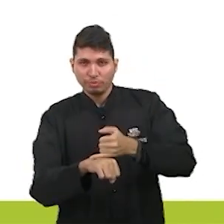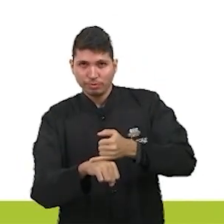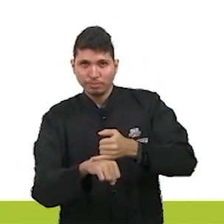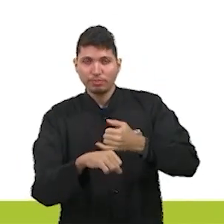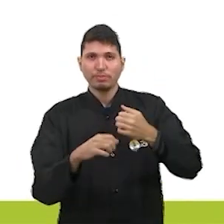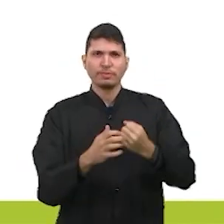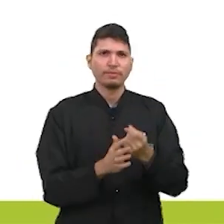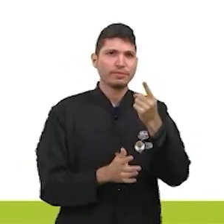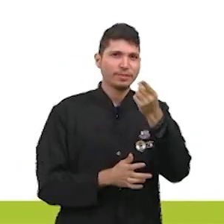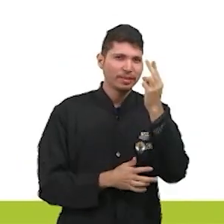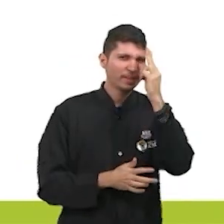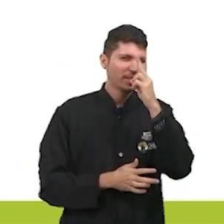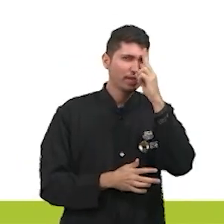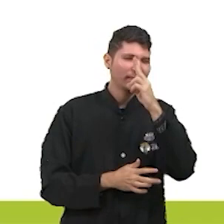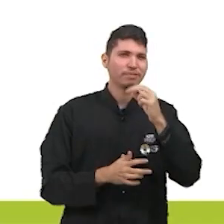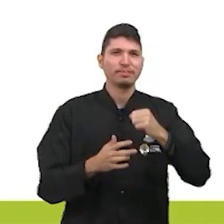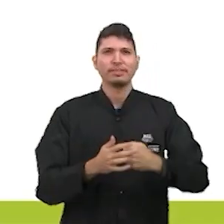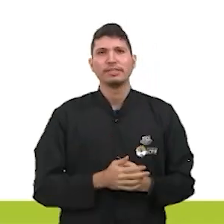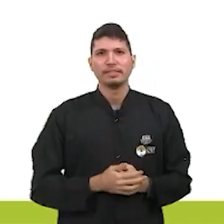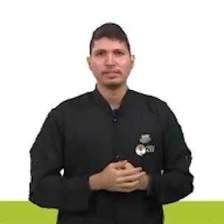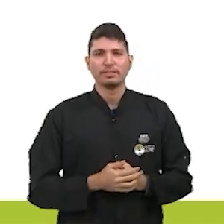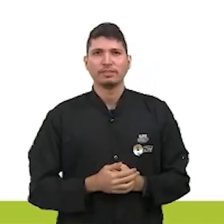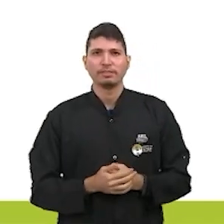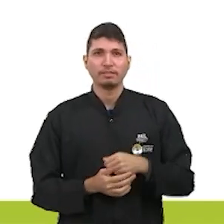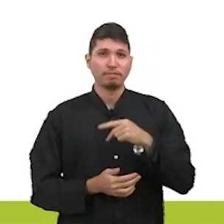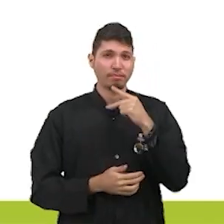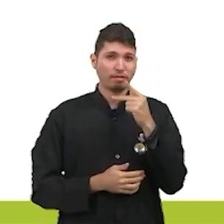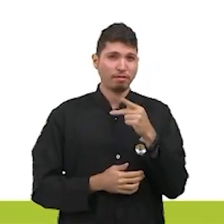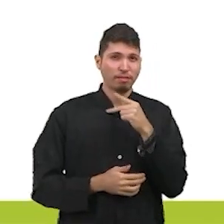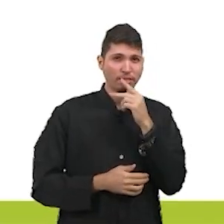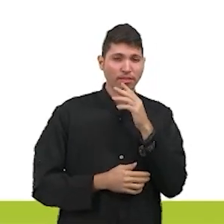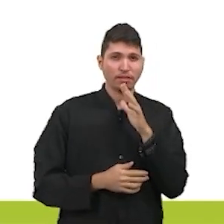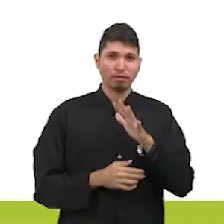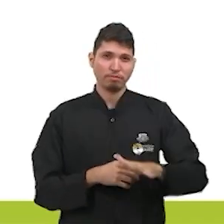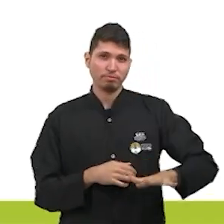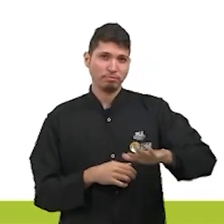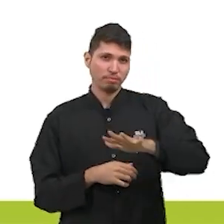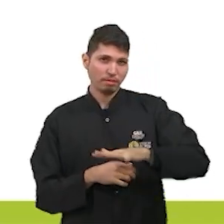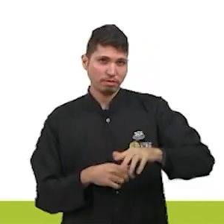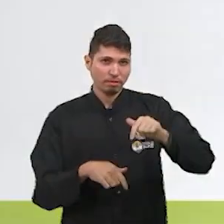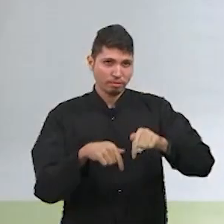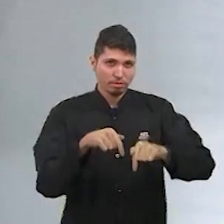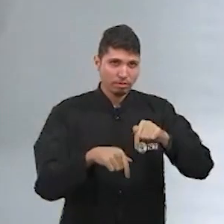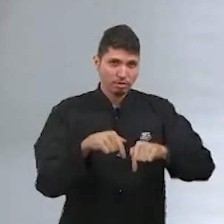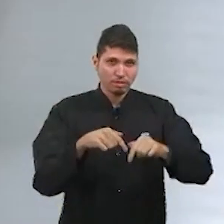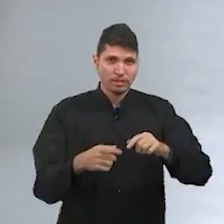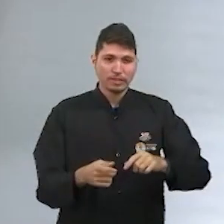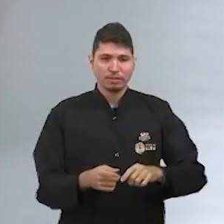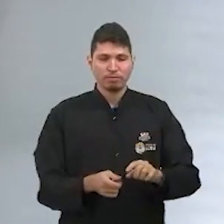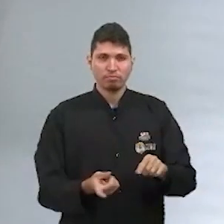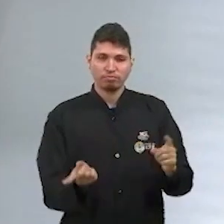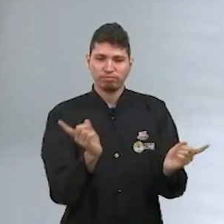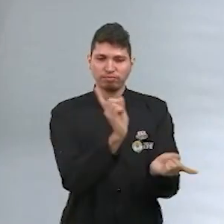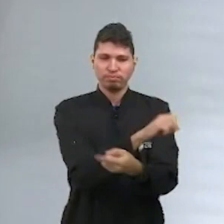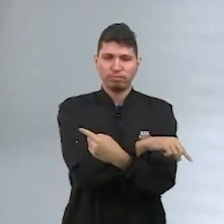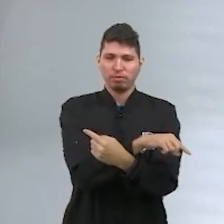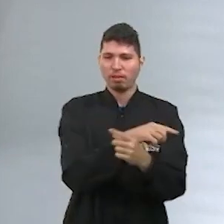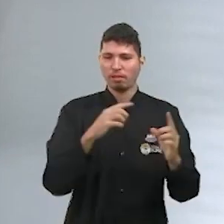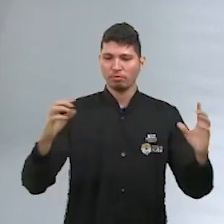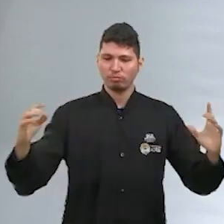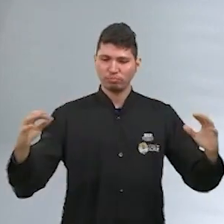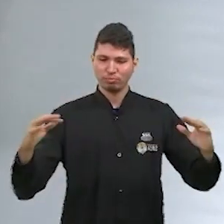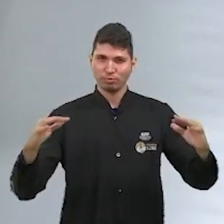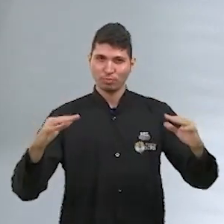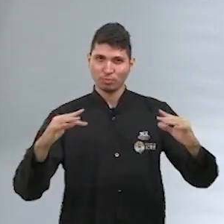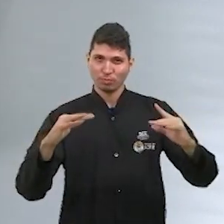lembra que a gente fala bastante, né, na química, que os opostos se atraem? Se na água eu já